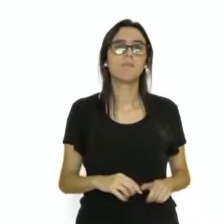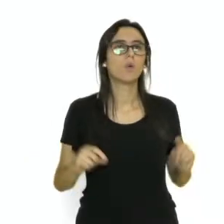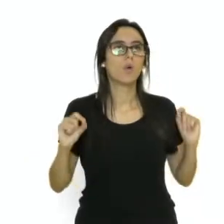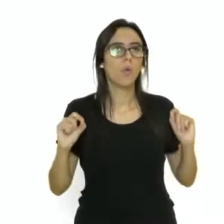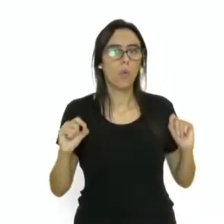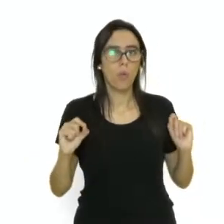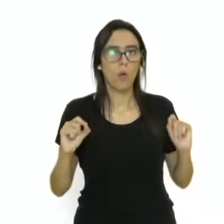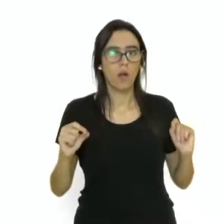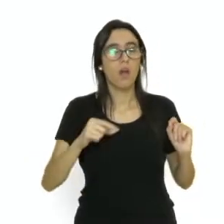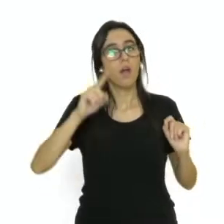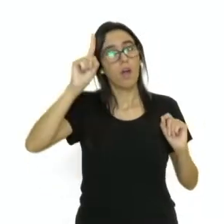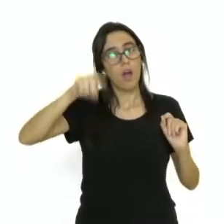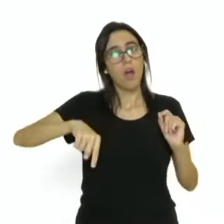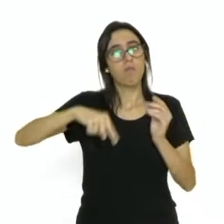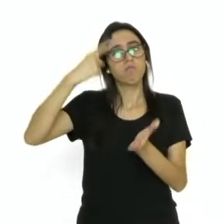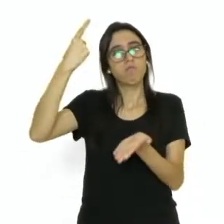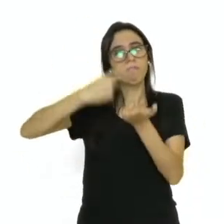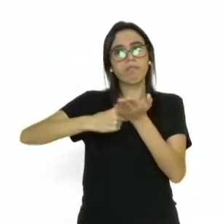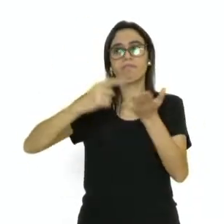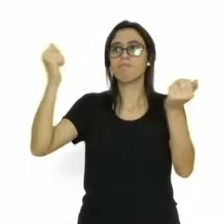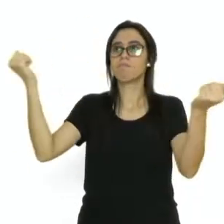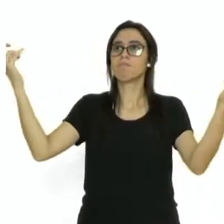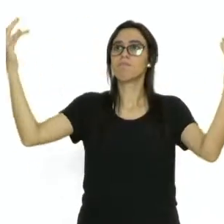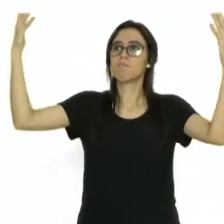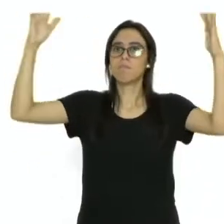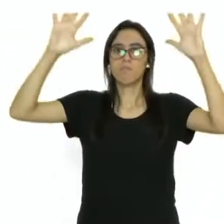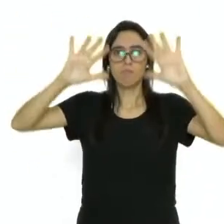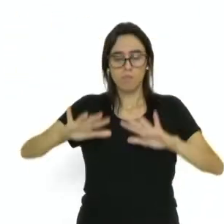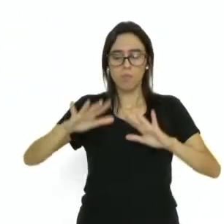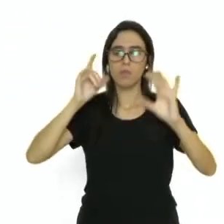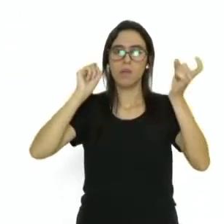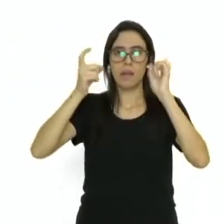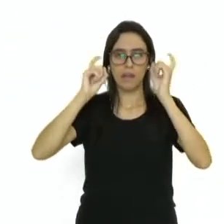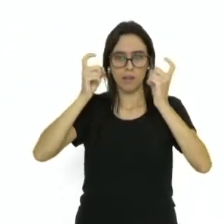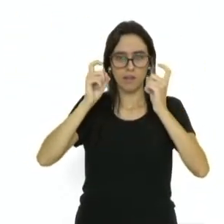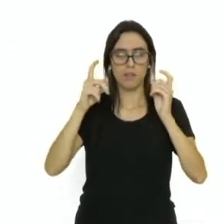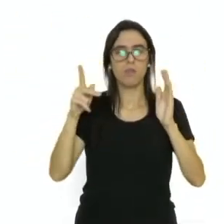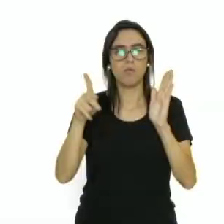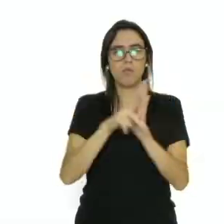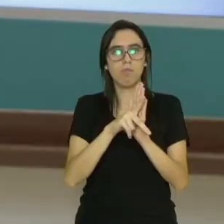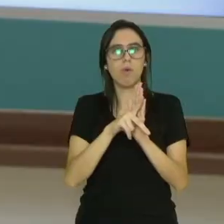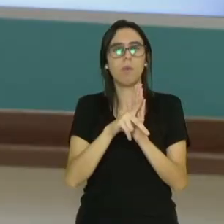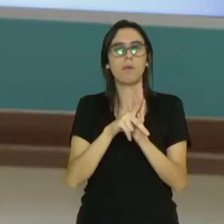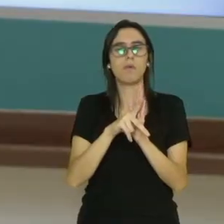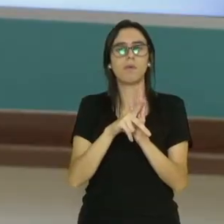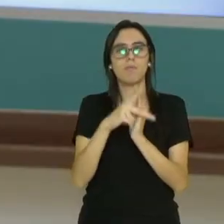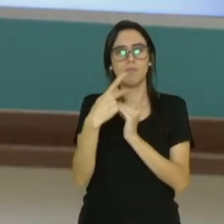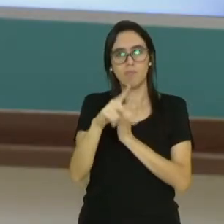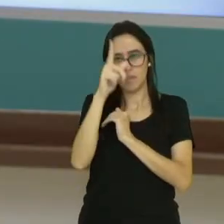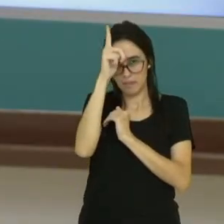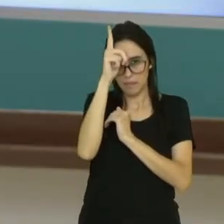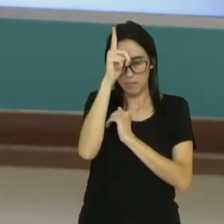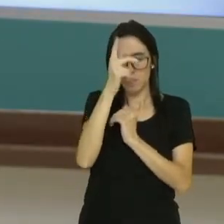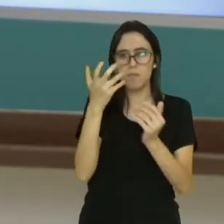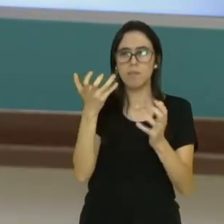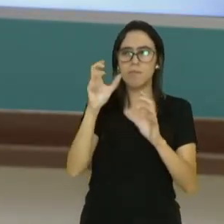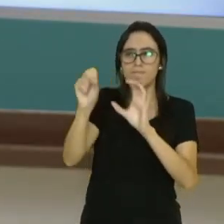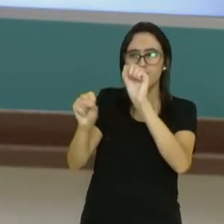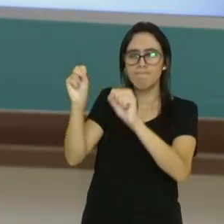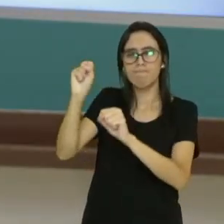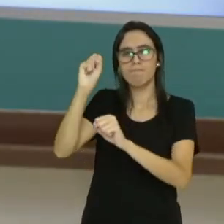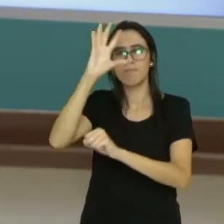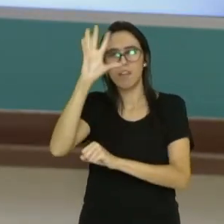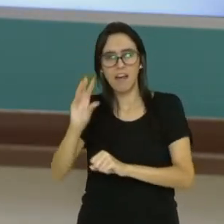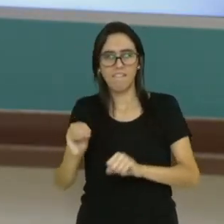uma conferência para dividir os territórios e organizar as condições de ocupação da África. As nações europeias estavam já dominando ali